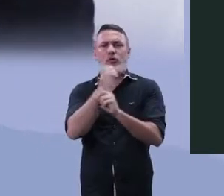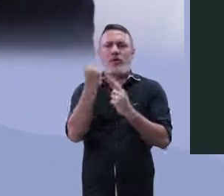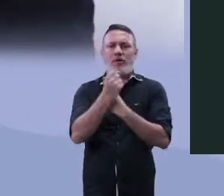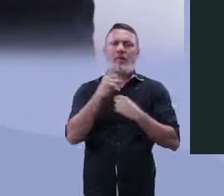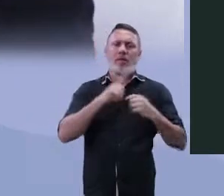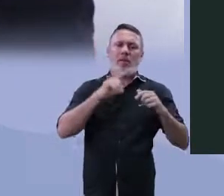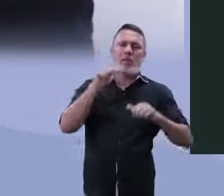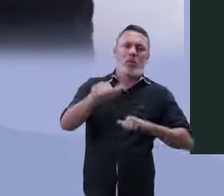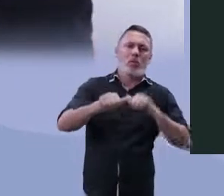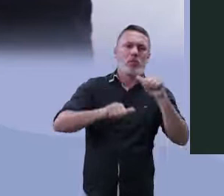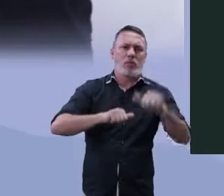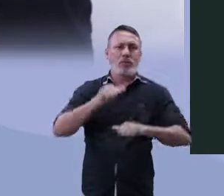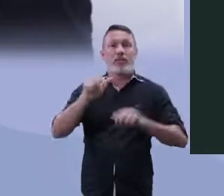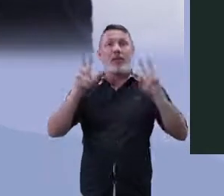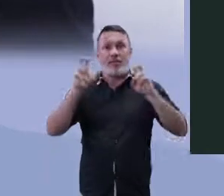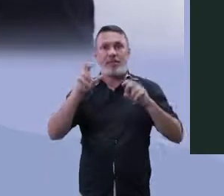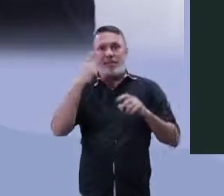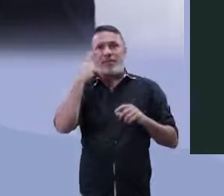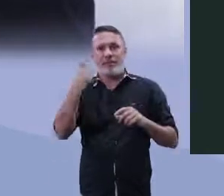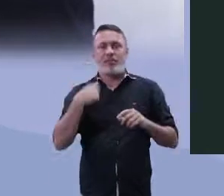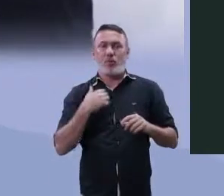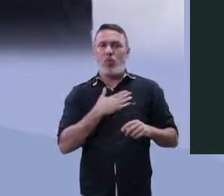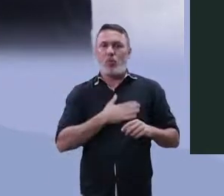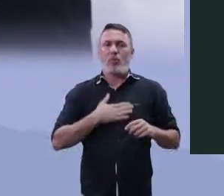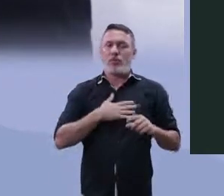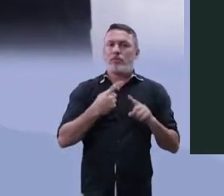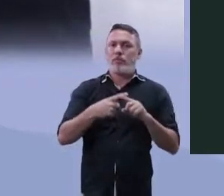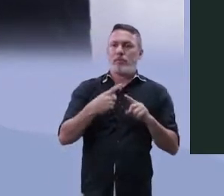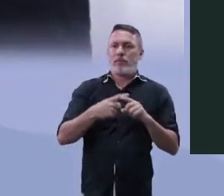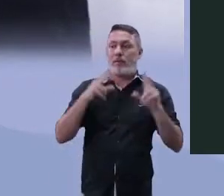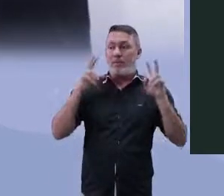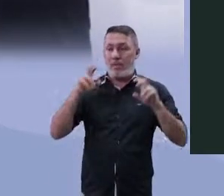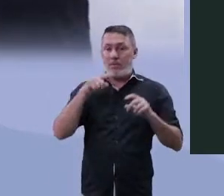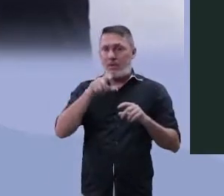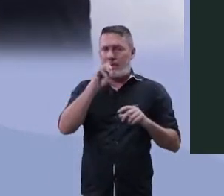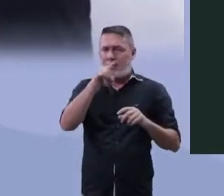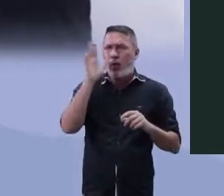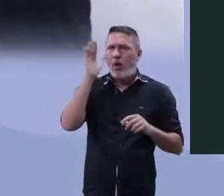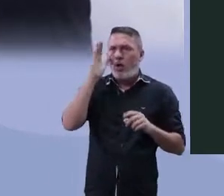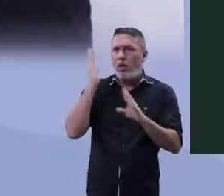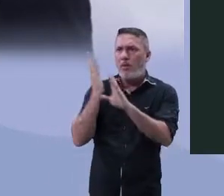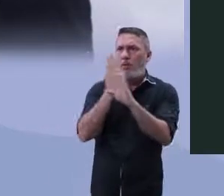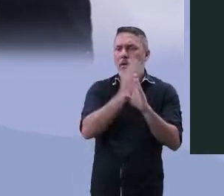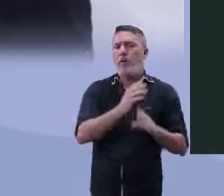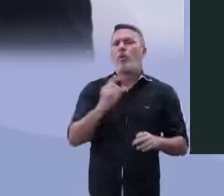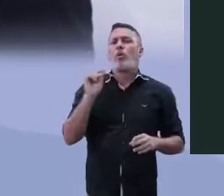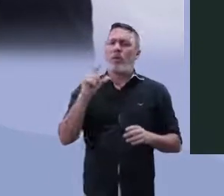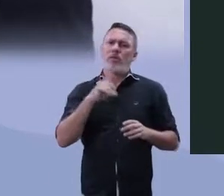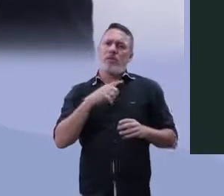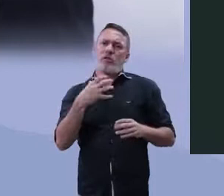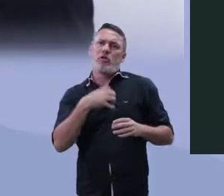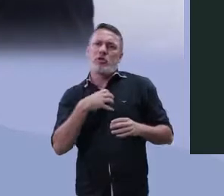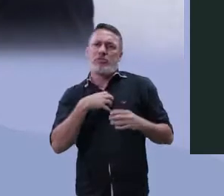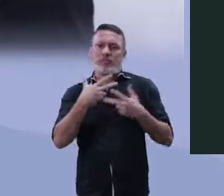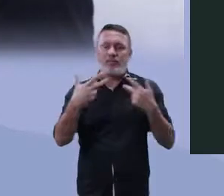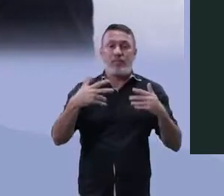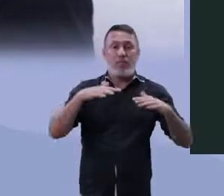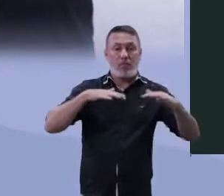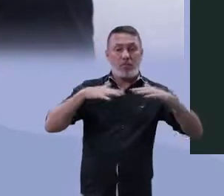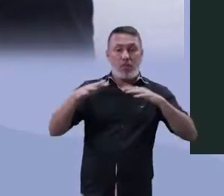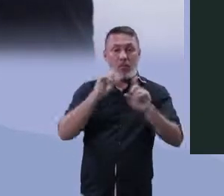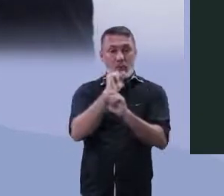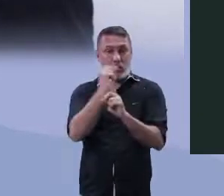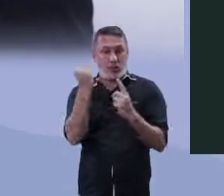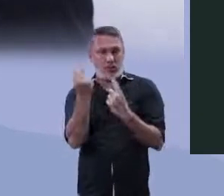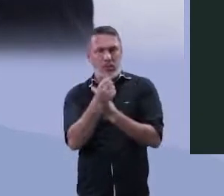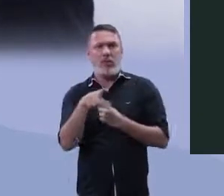transformando, né? E esse é um tema fascinante, exatamente por quê? Porque se nós observarmos, né, de alguma forma, os movimentos sociais